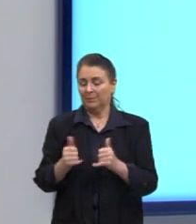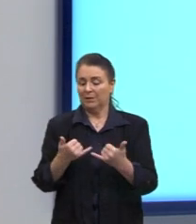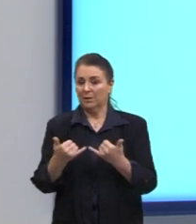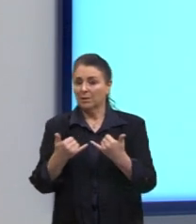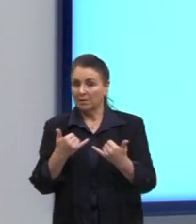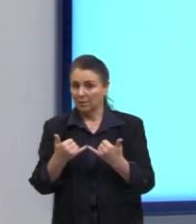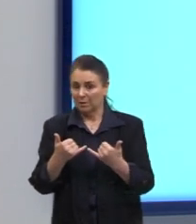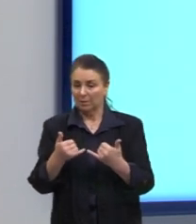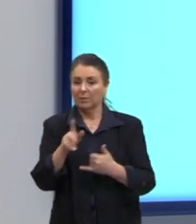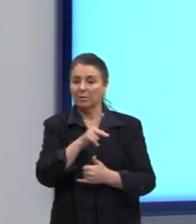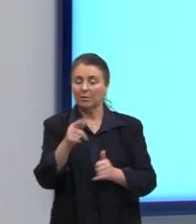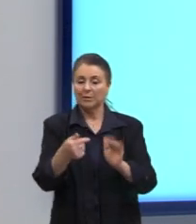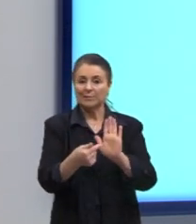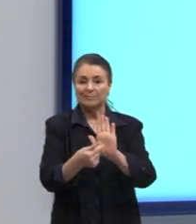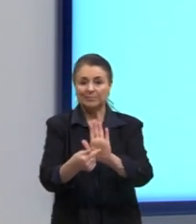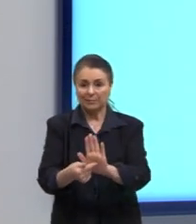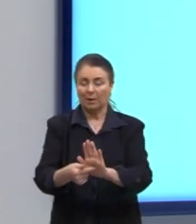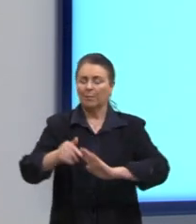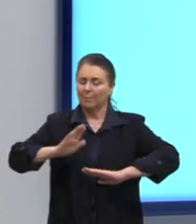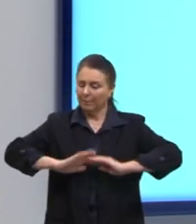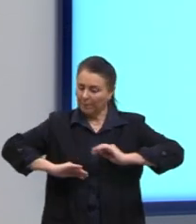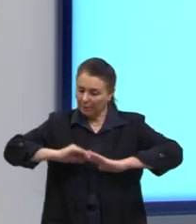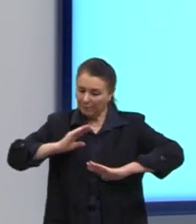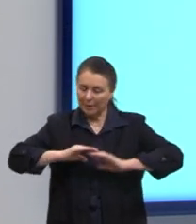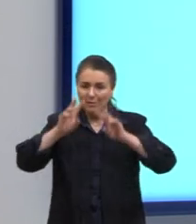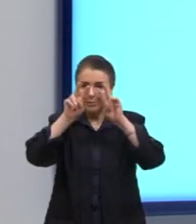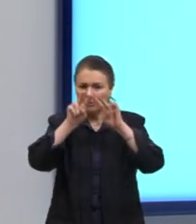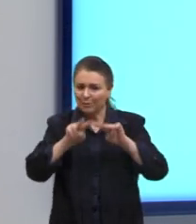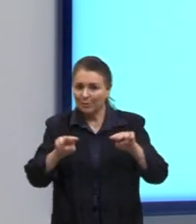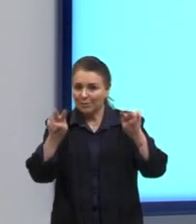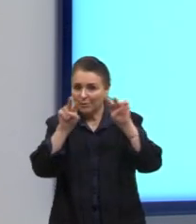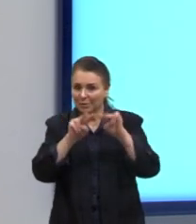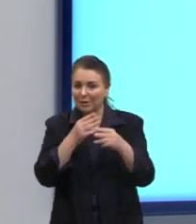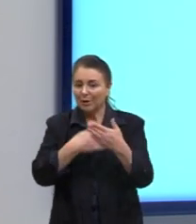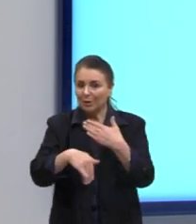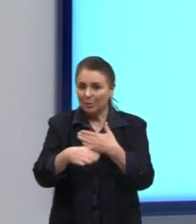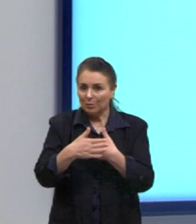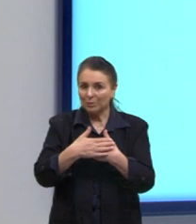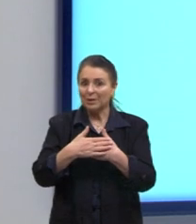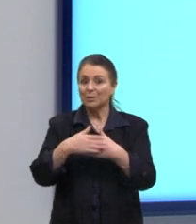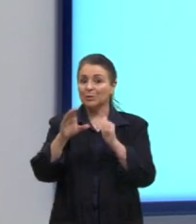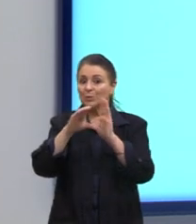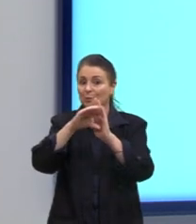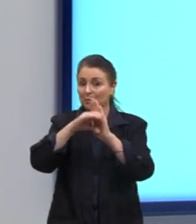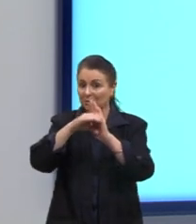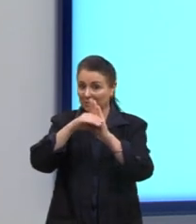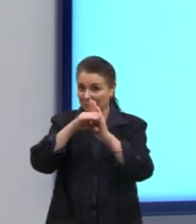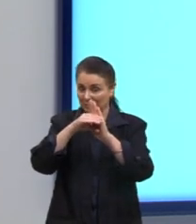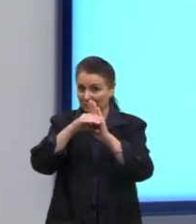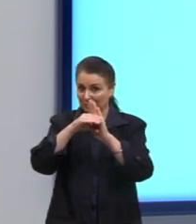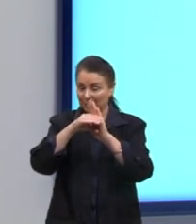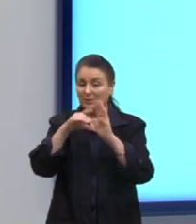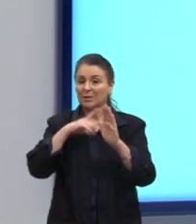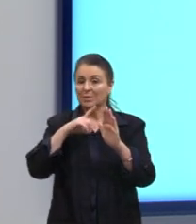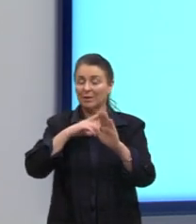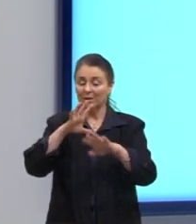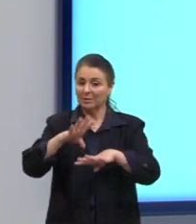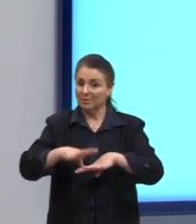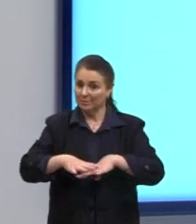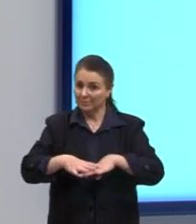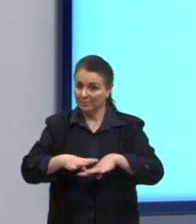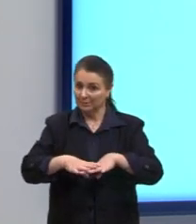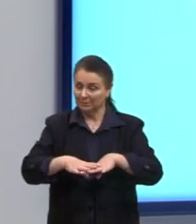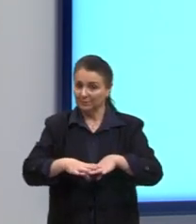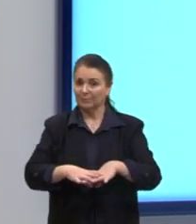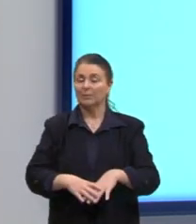Nada melhor do que um exemplo e prático para a gente visualizar todos esses conceitos da Matemática então Aqui nós temos